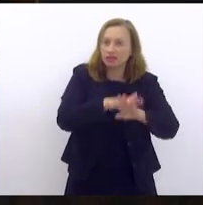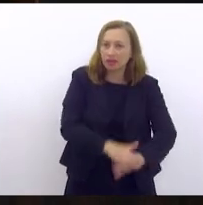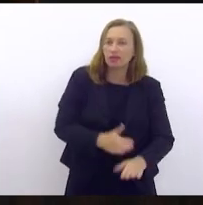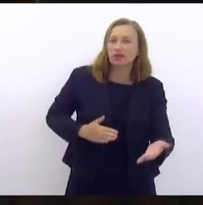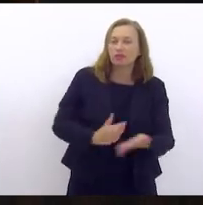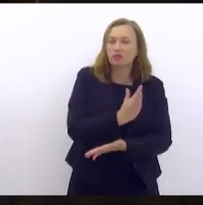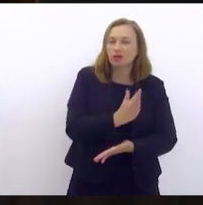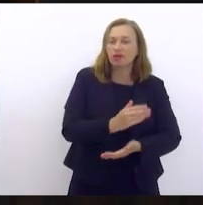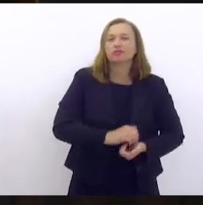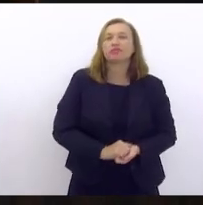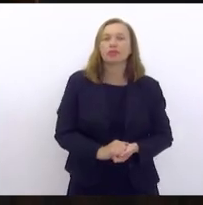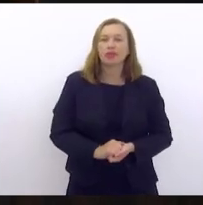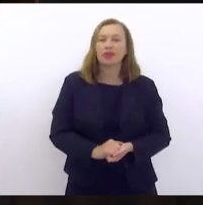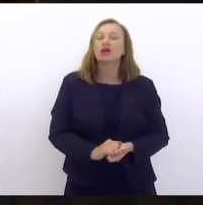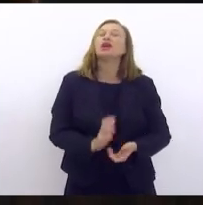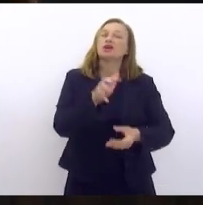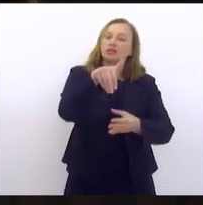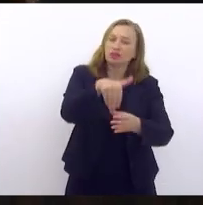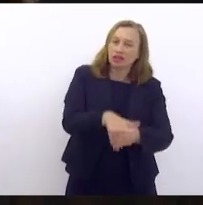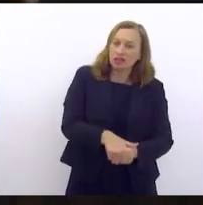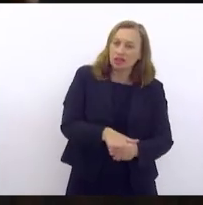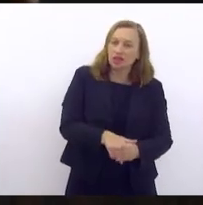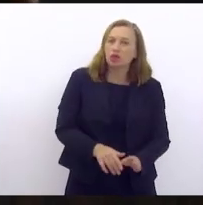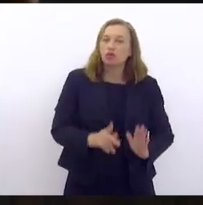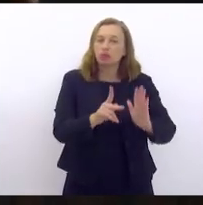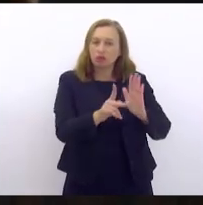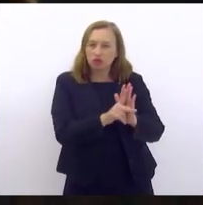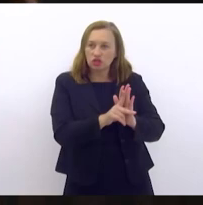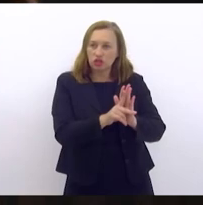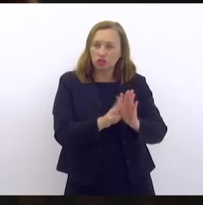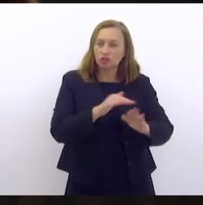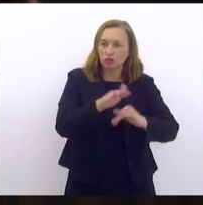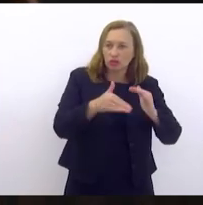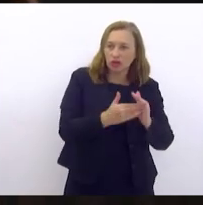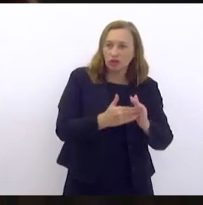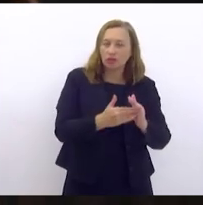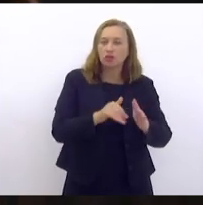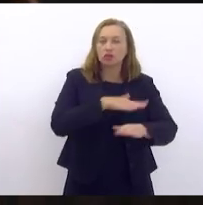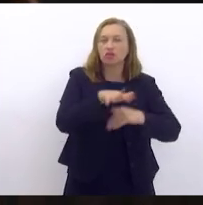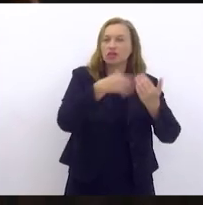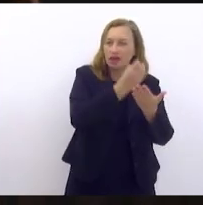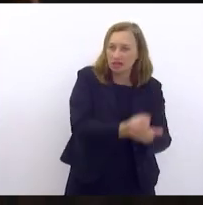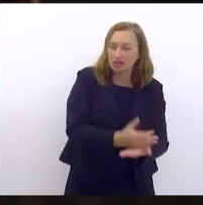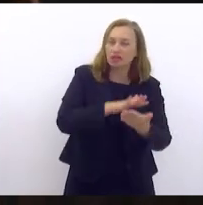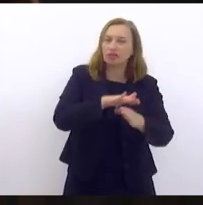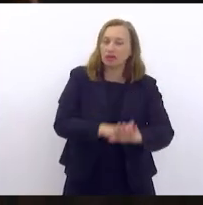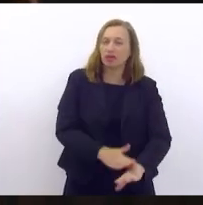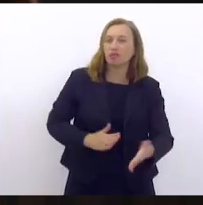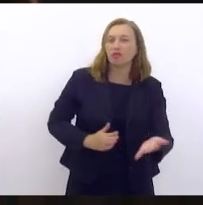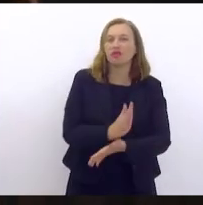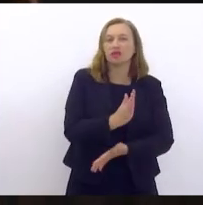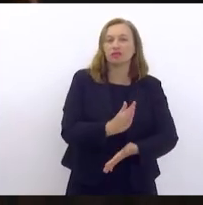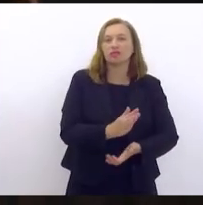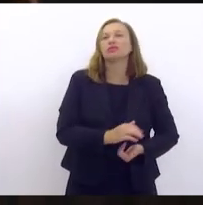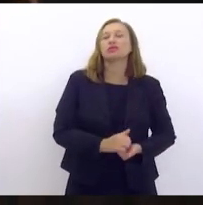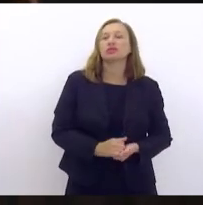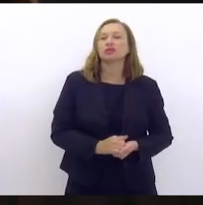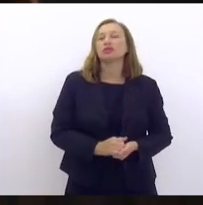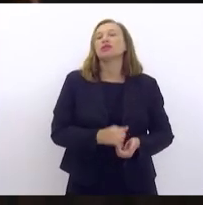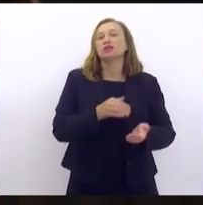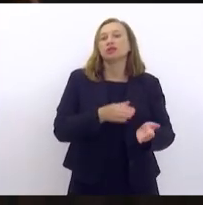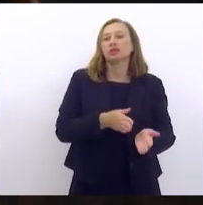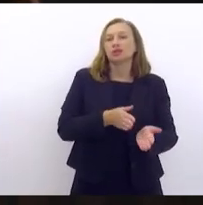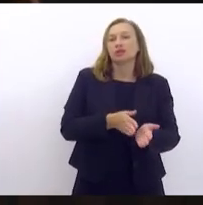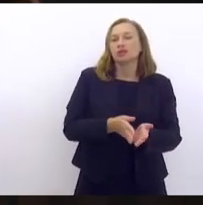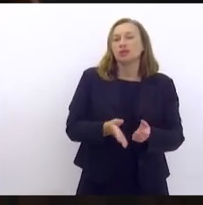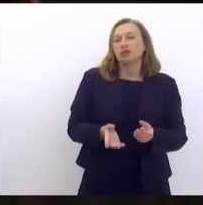estão. Aprovado. Em votação, projeto assim emendado. Senhores que aprovam, permaneçam como estão. Aprovado. Vai a redação